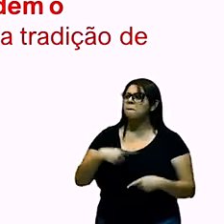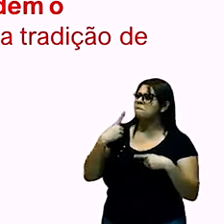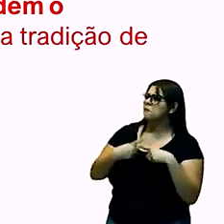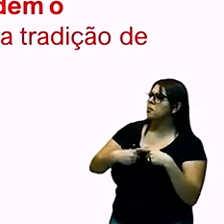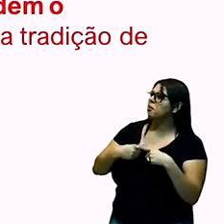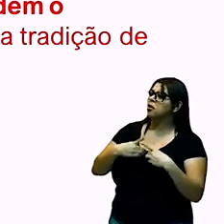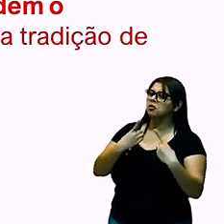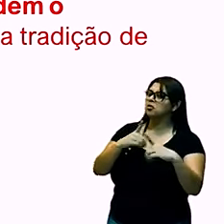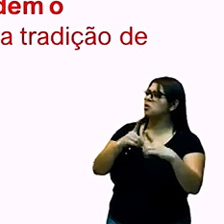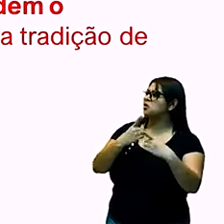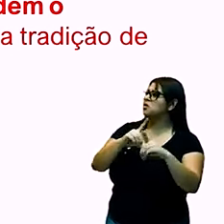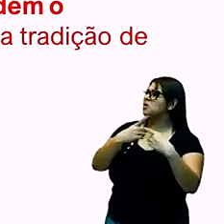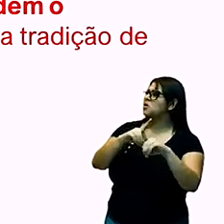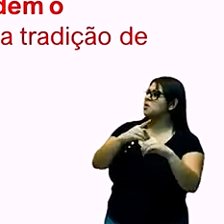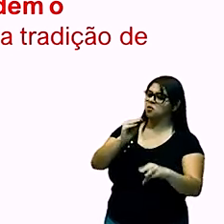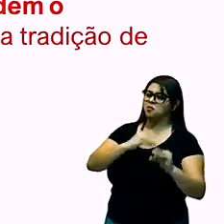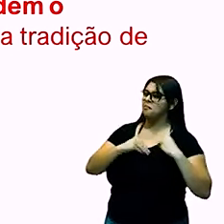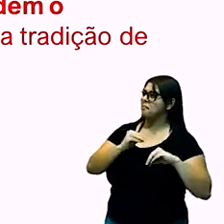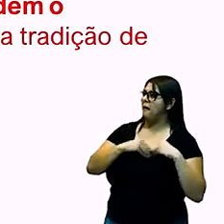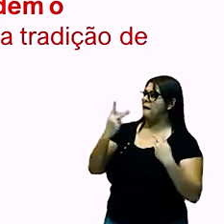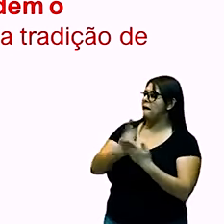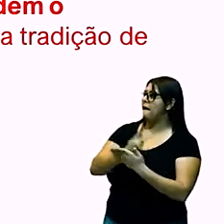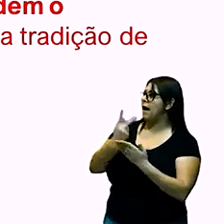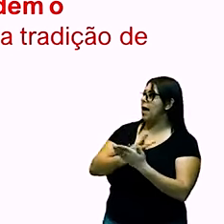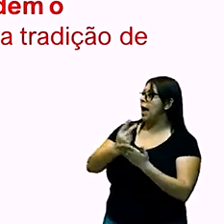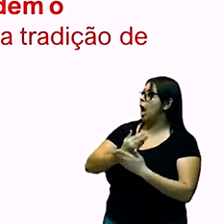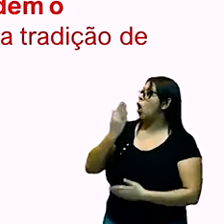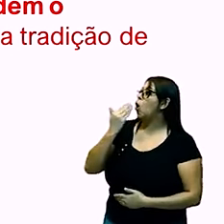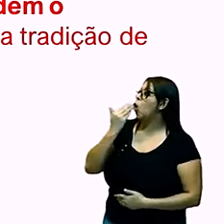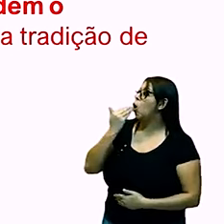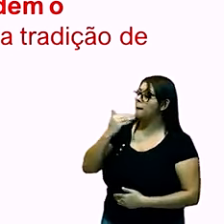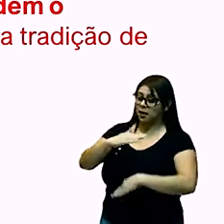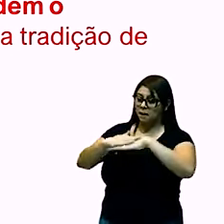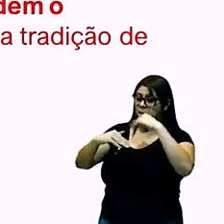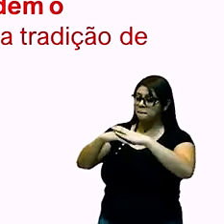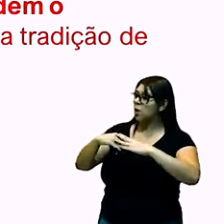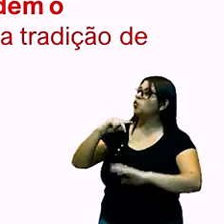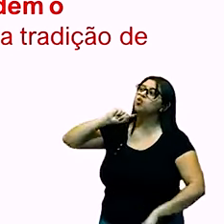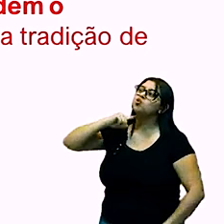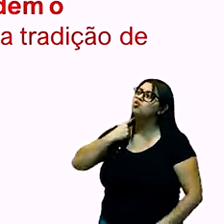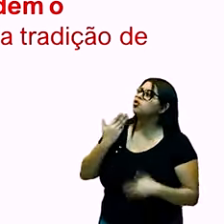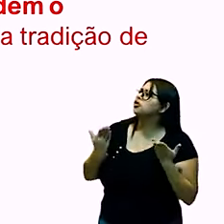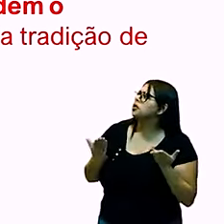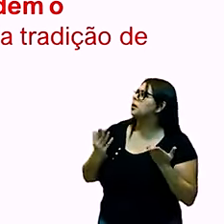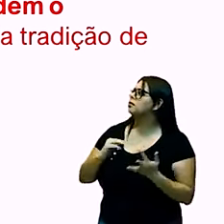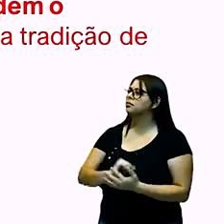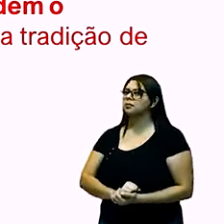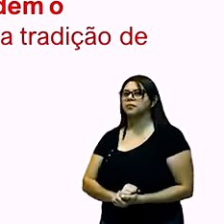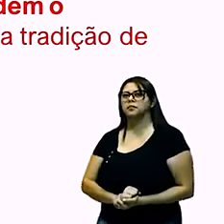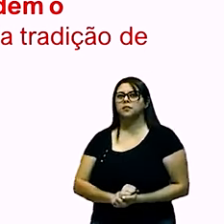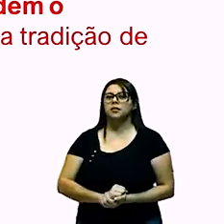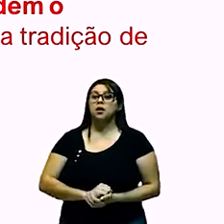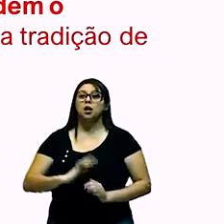tradição comendo sem lavar as mãos? Por que que eles transgridem a tradição sem lavar as mãos? E